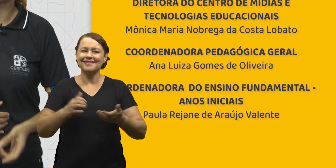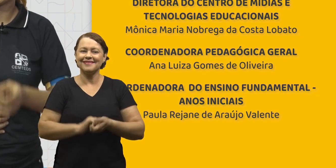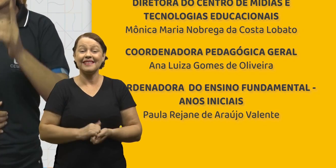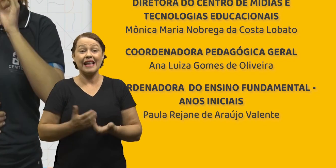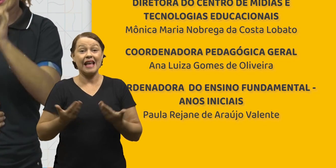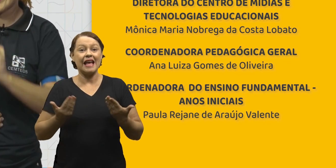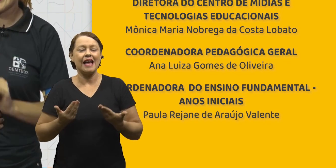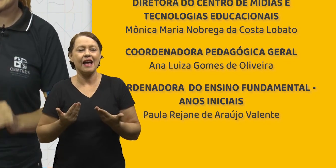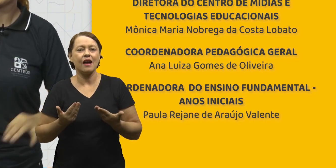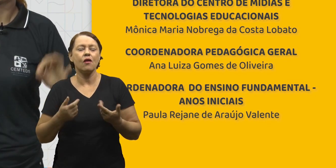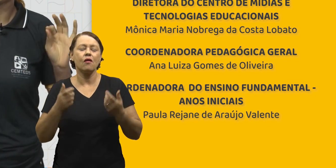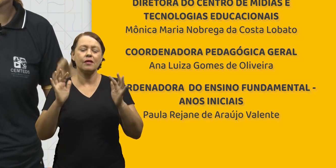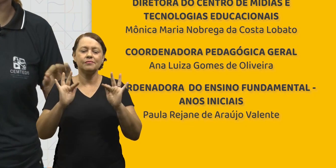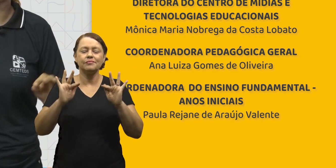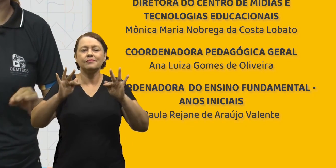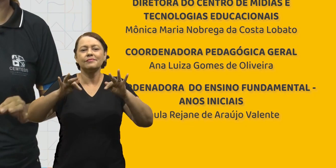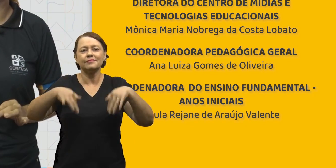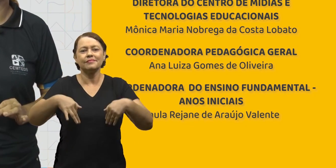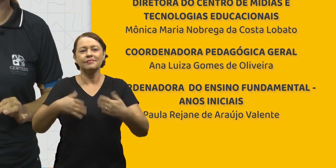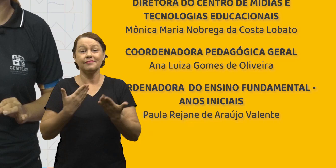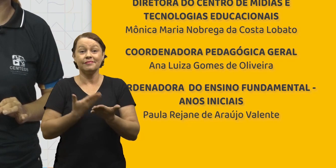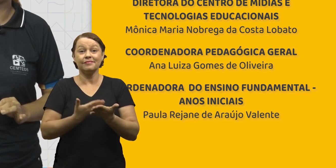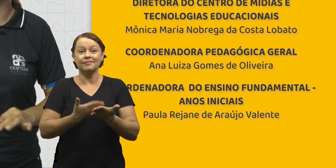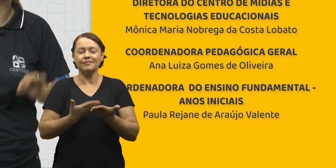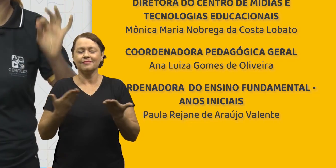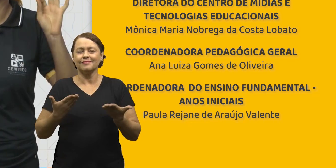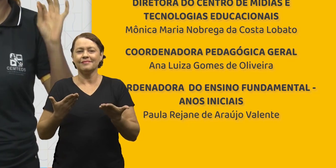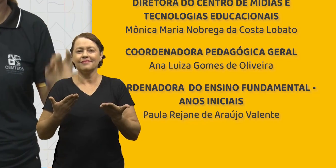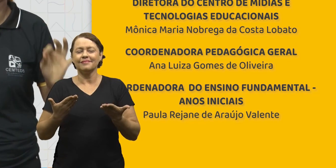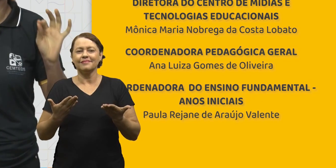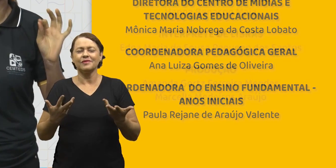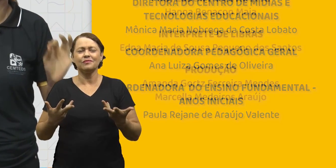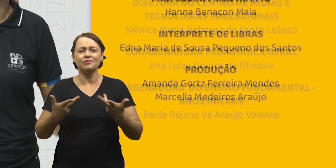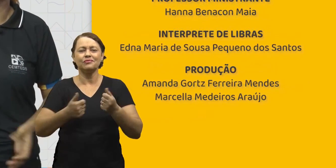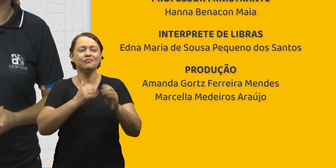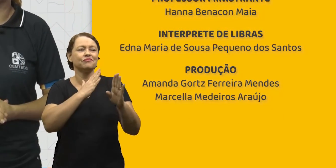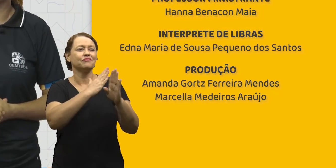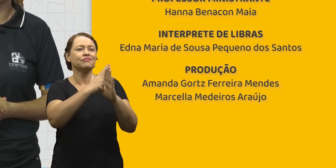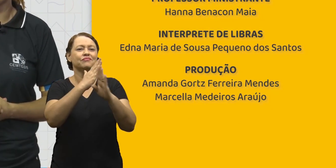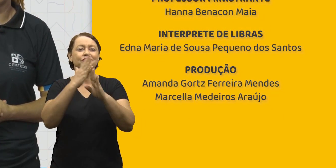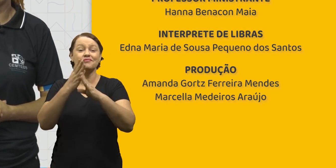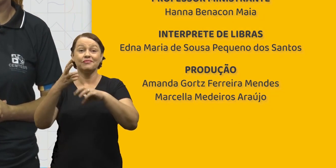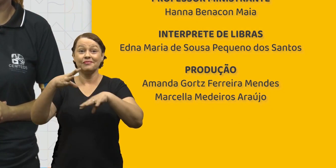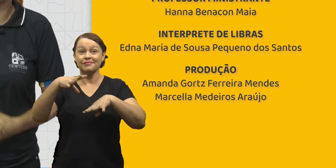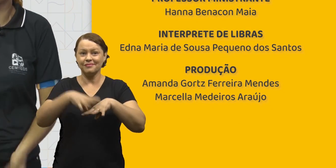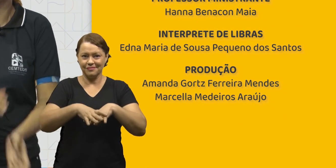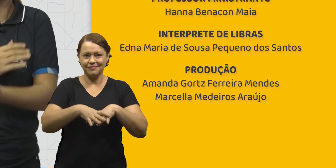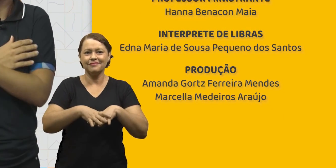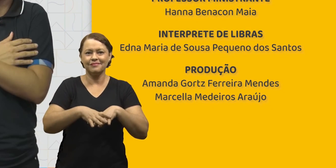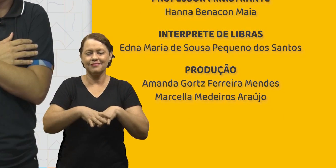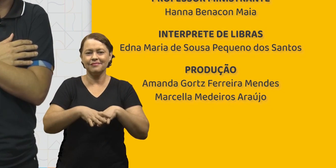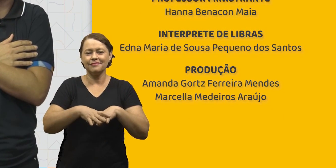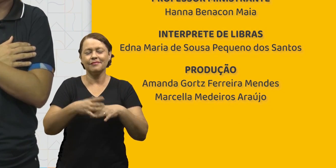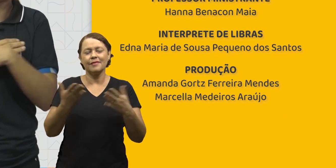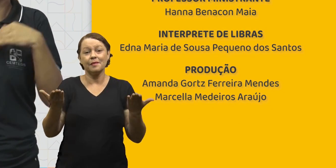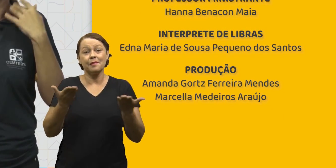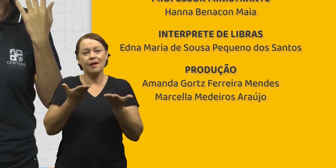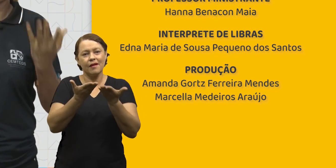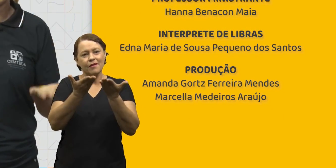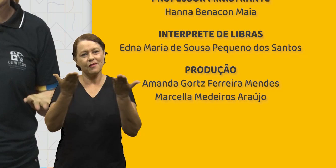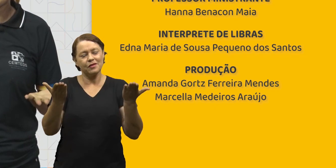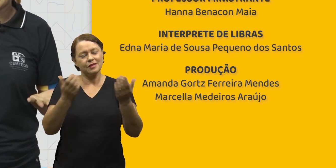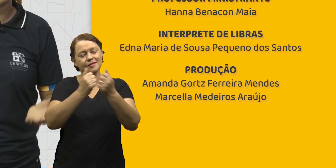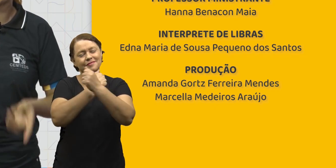é! Agora, terminamos mais uma aula cheia de descobertas sobre a matemática. Deixo aqui